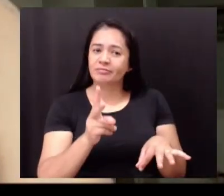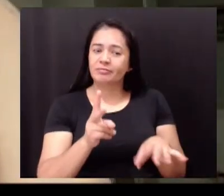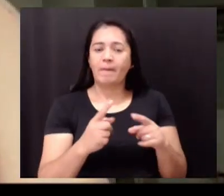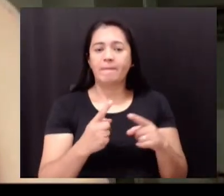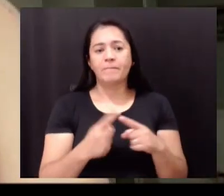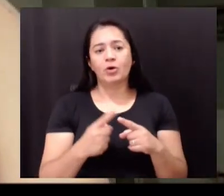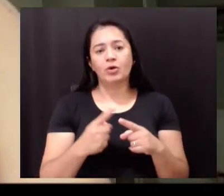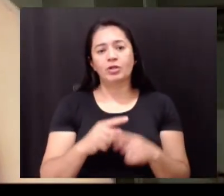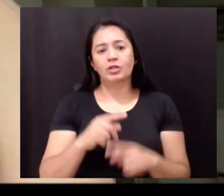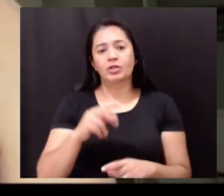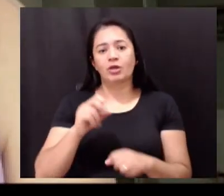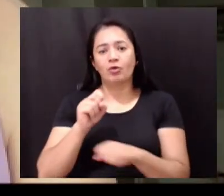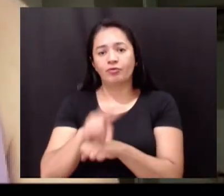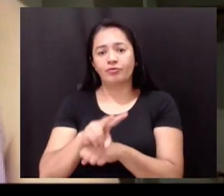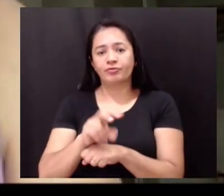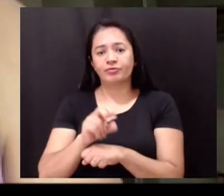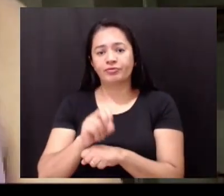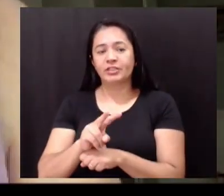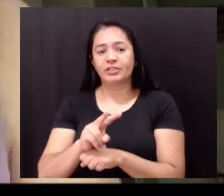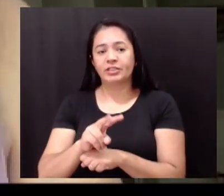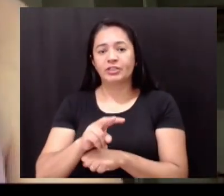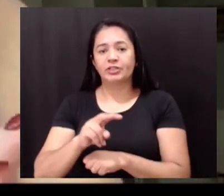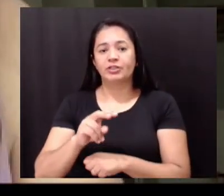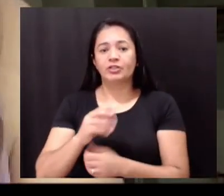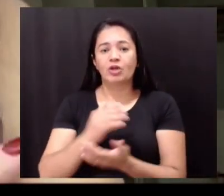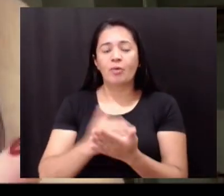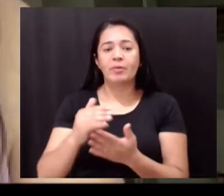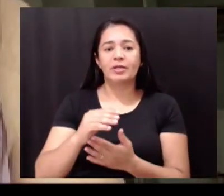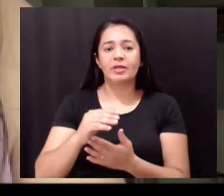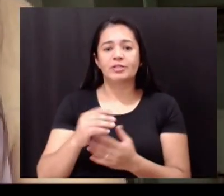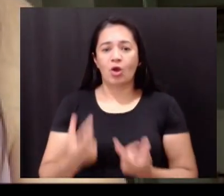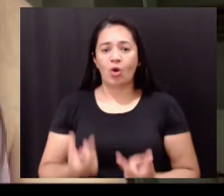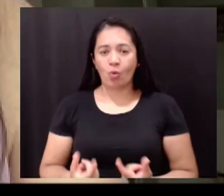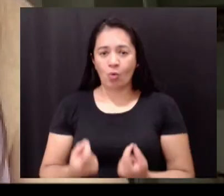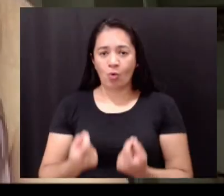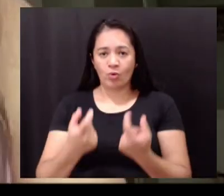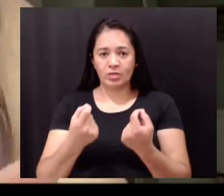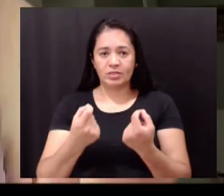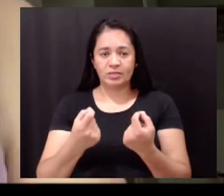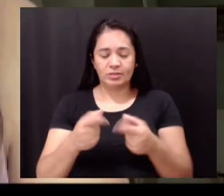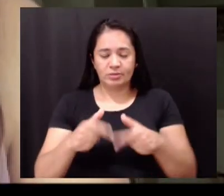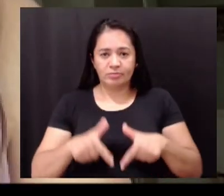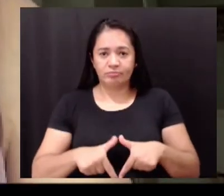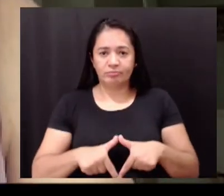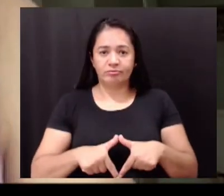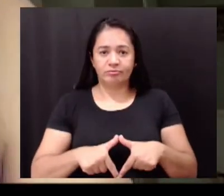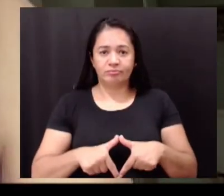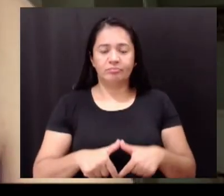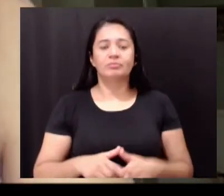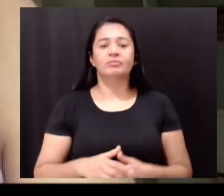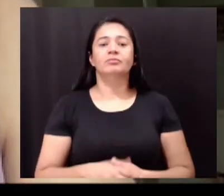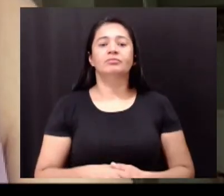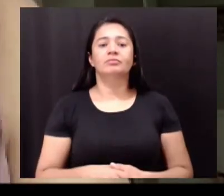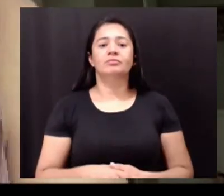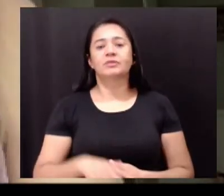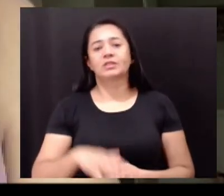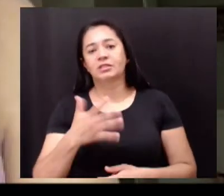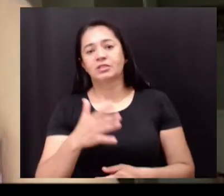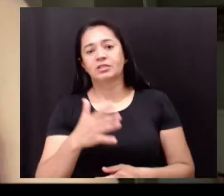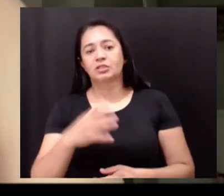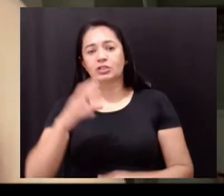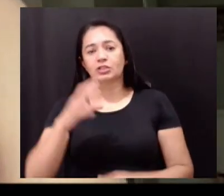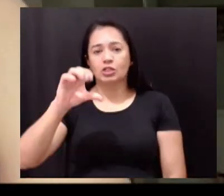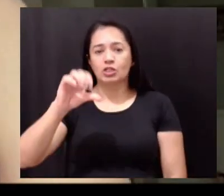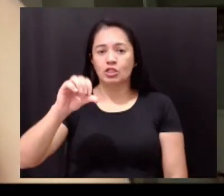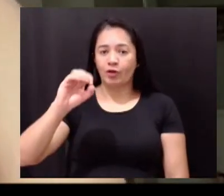do útero. Isso ocorre, né? Se a gente olhar as pessoas que desenvolvem o câncer, 90% dos casos. Essas